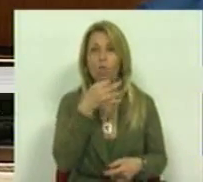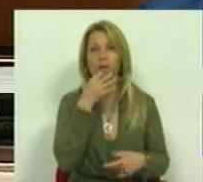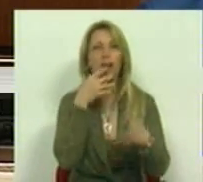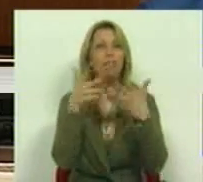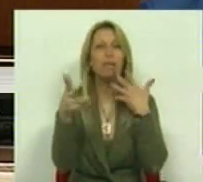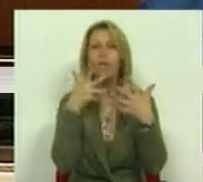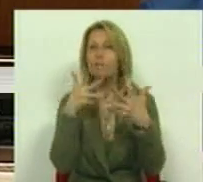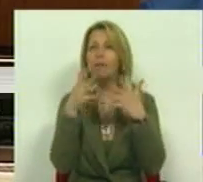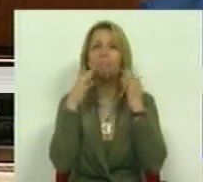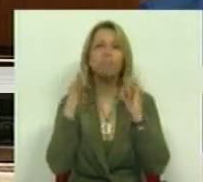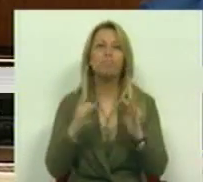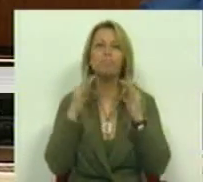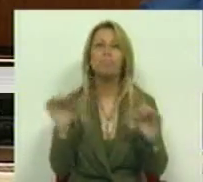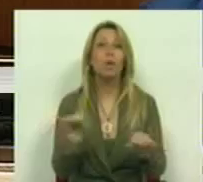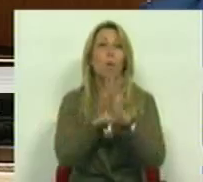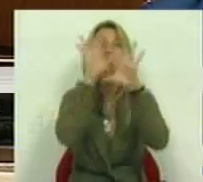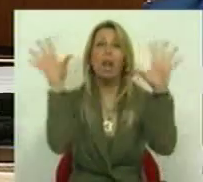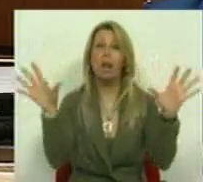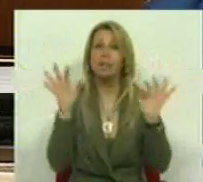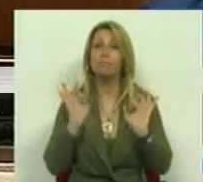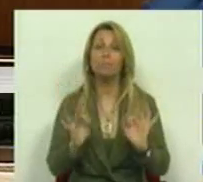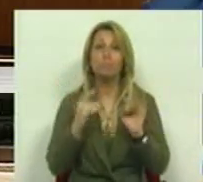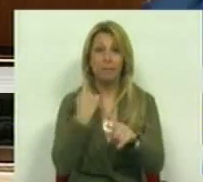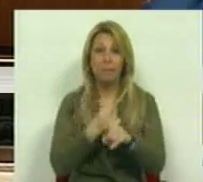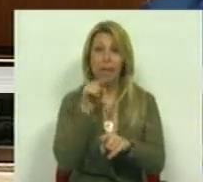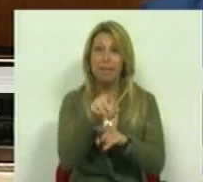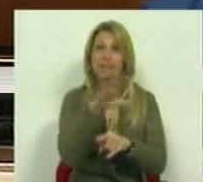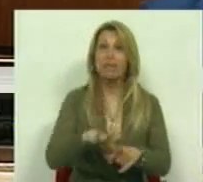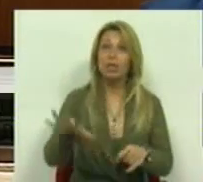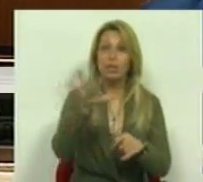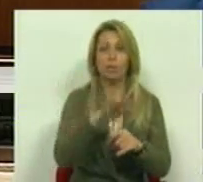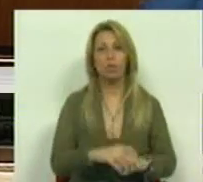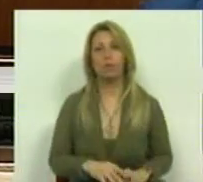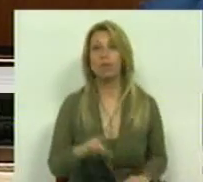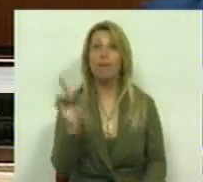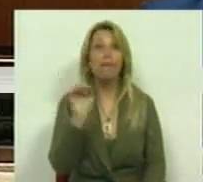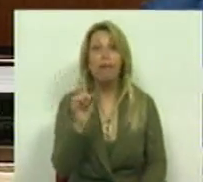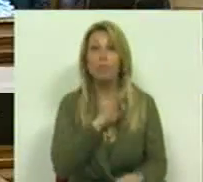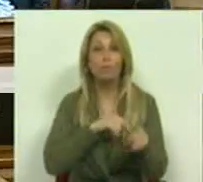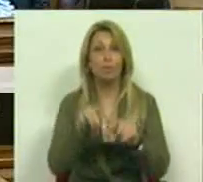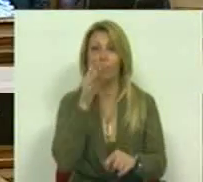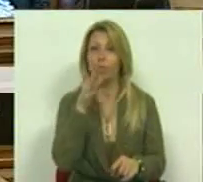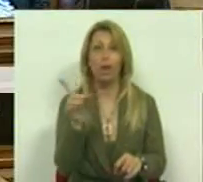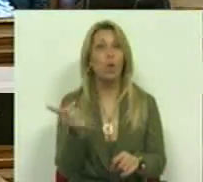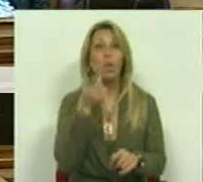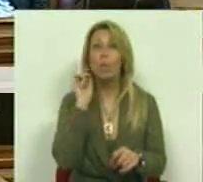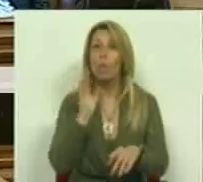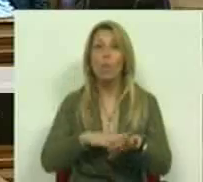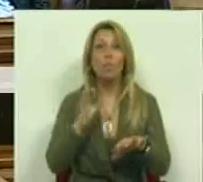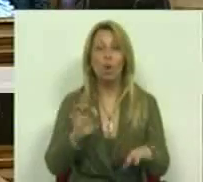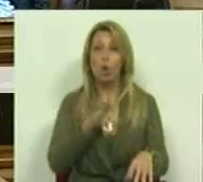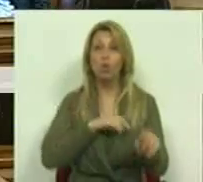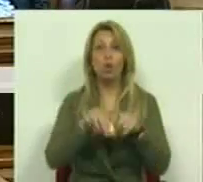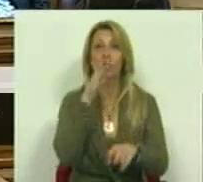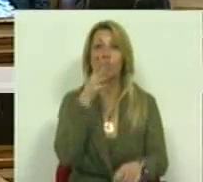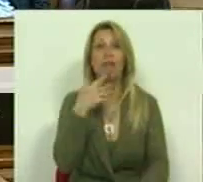transparência e com toda a clareza até desses casos particulares. Não, Sr. Deputado, não é pelos senhores deputados dizerem 1000